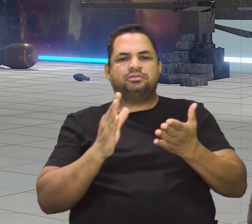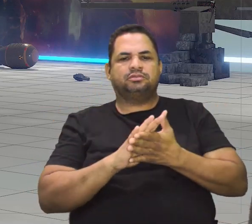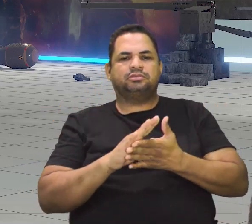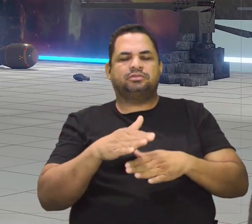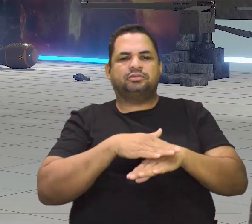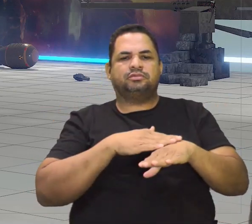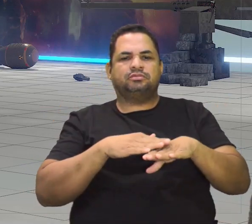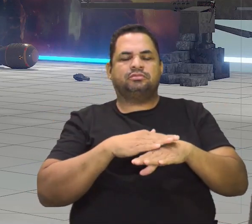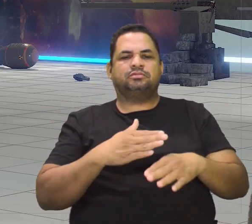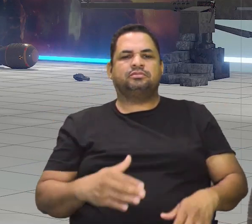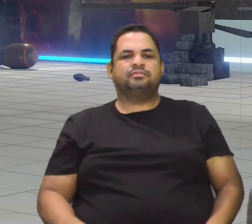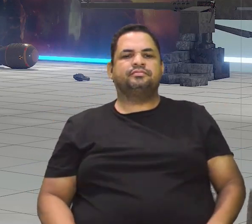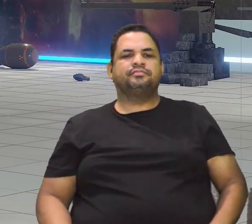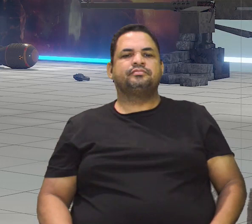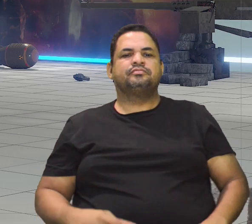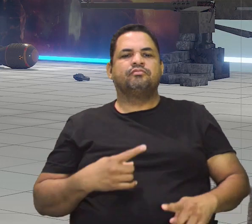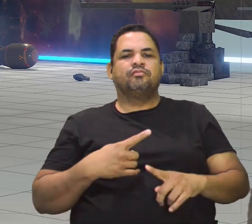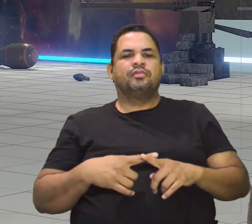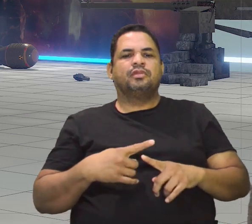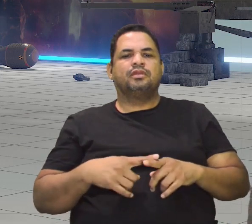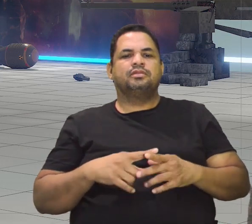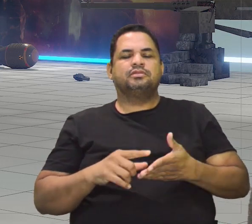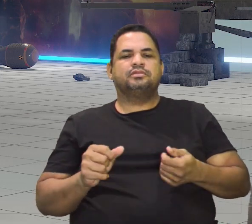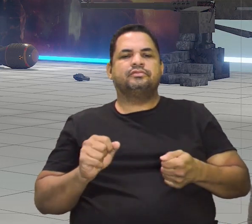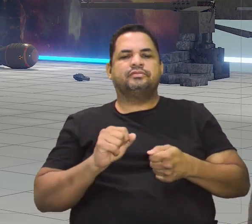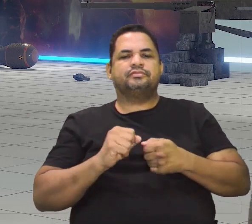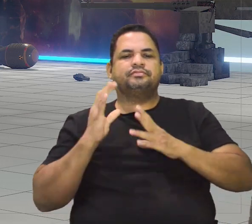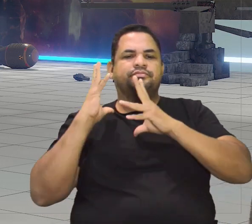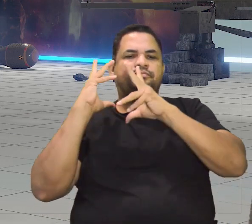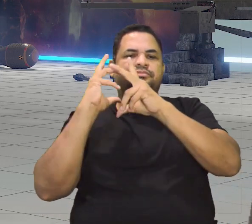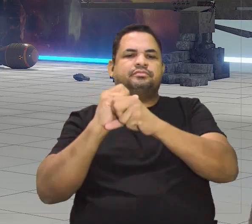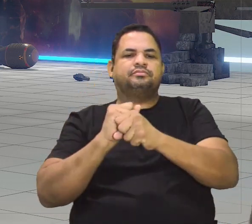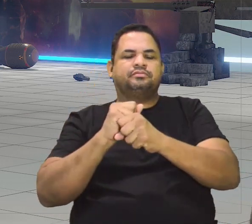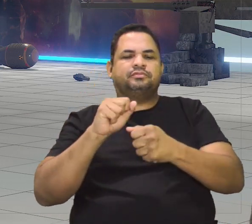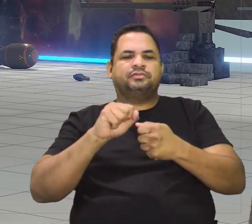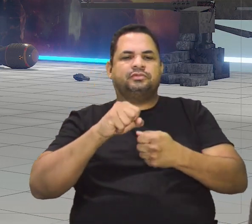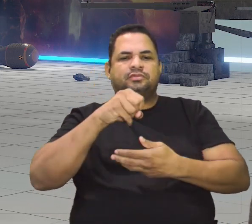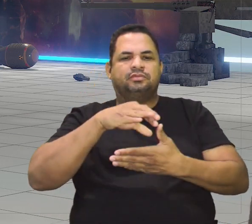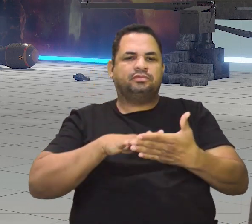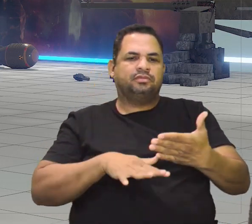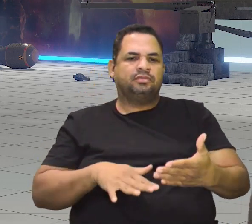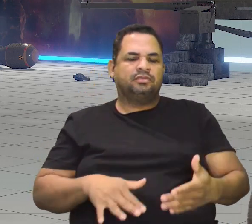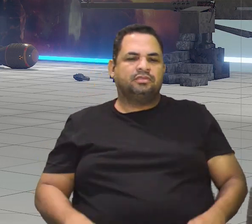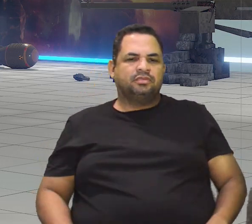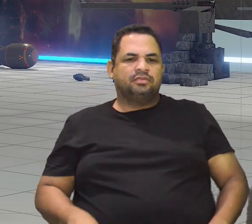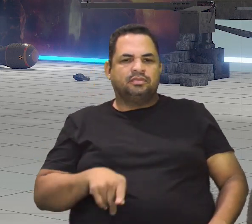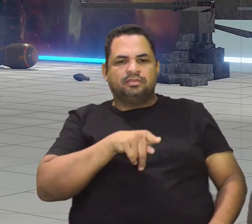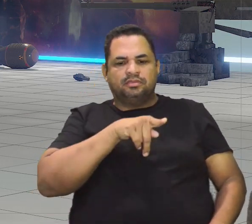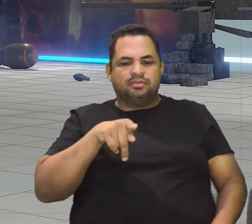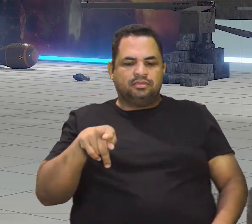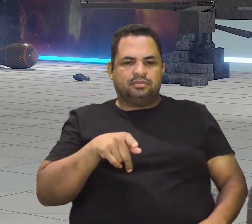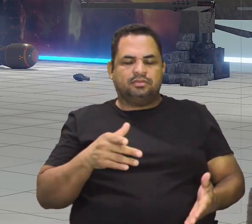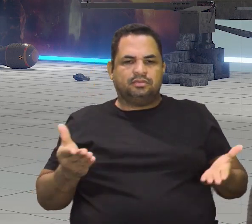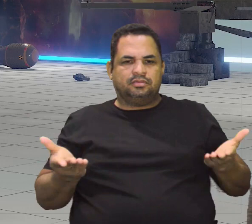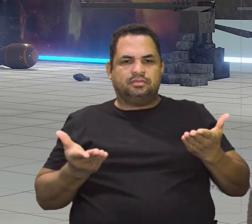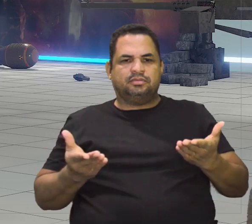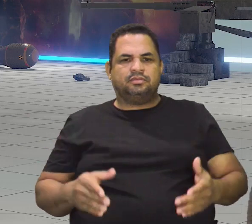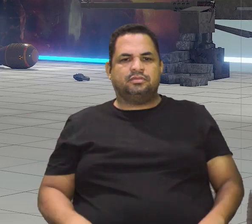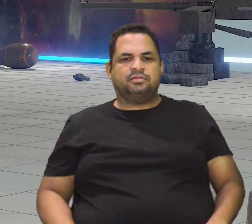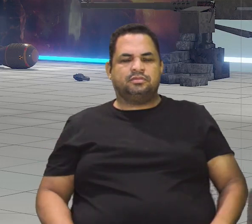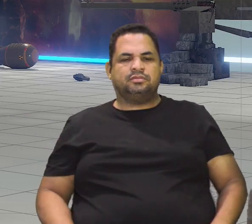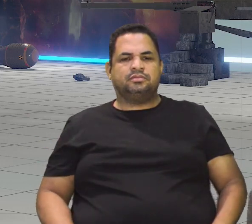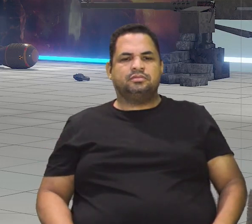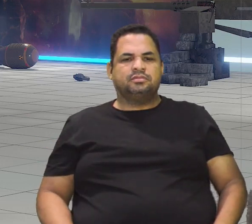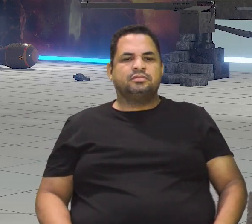essa questão. Porque nós vamos fazer a revisão e vocês vão fazer a atividade. E aí os professores, nesse momento, eles vão nos